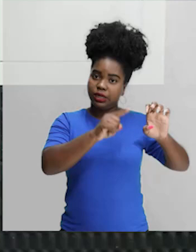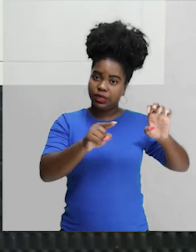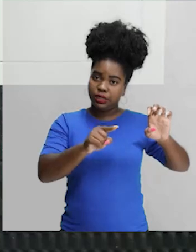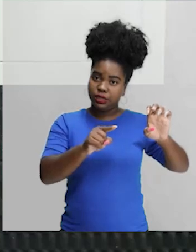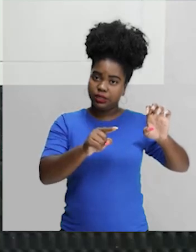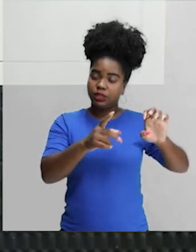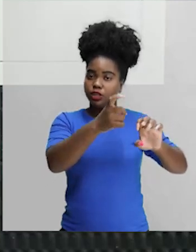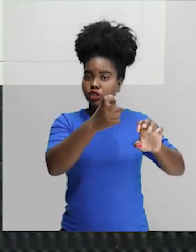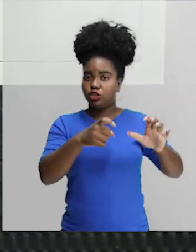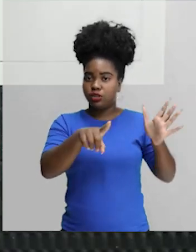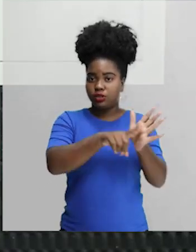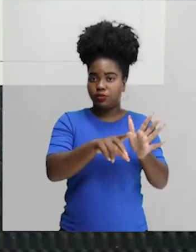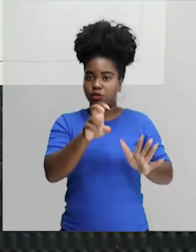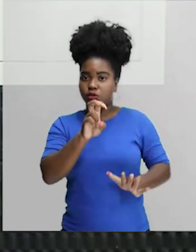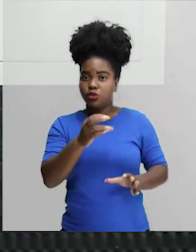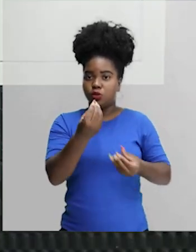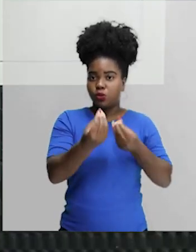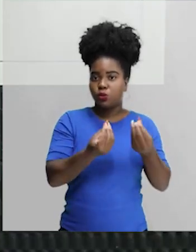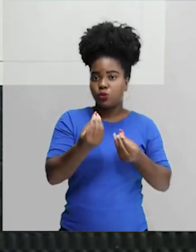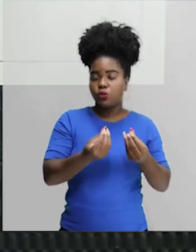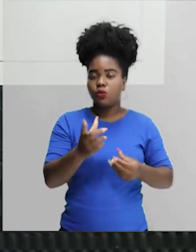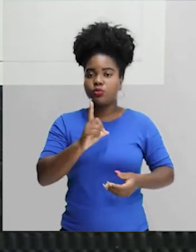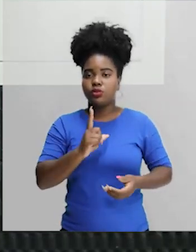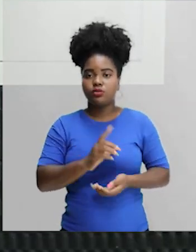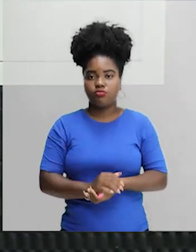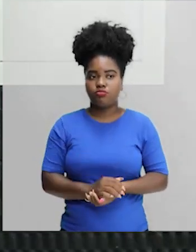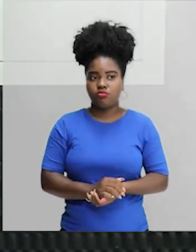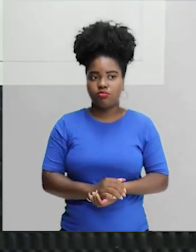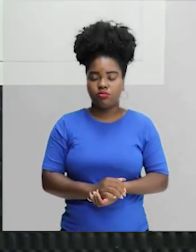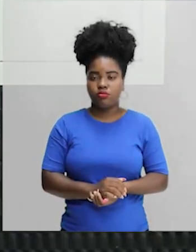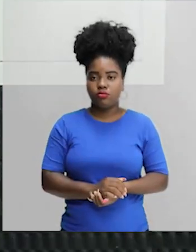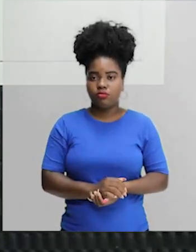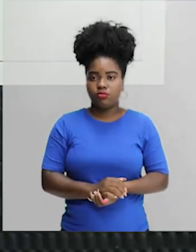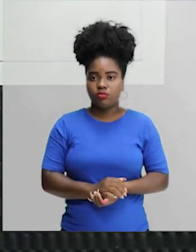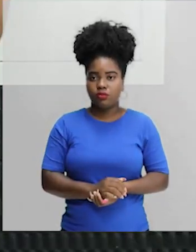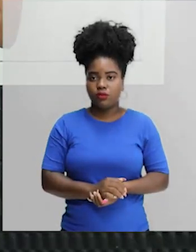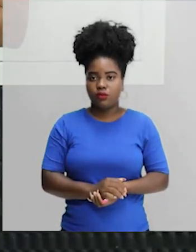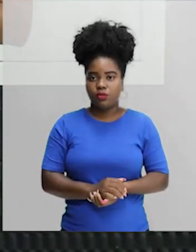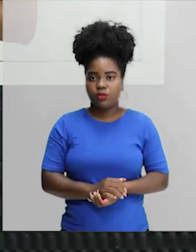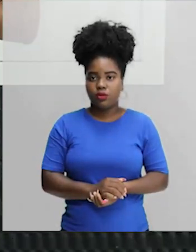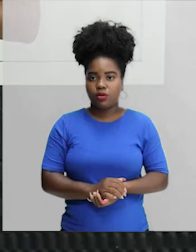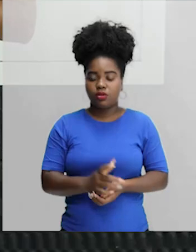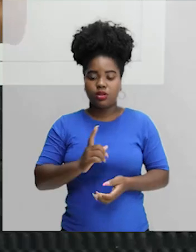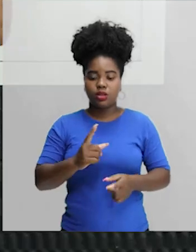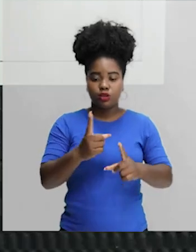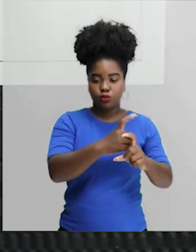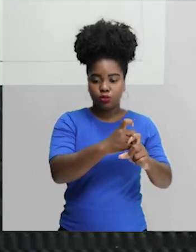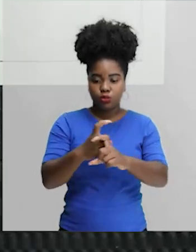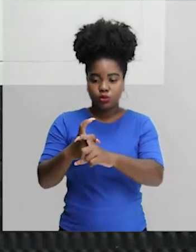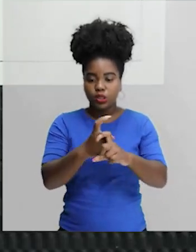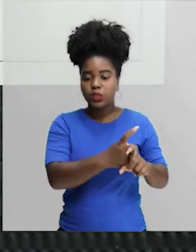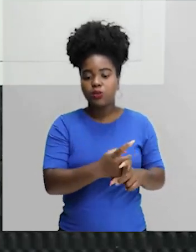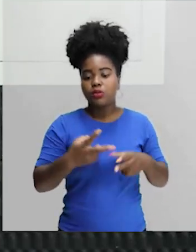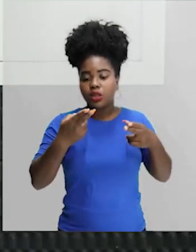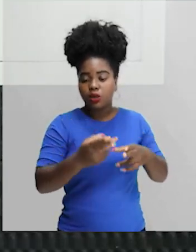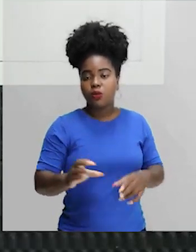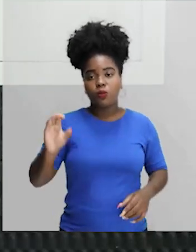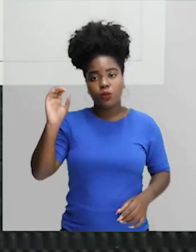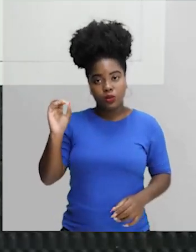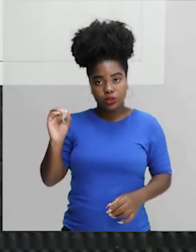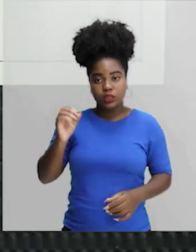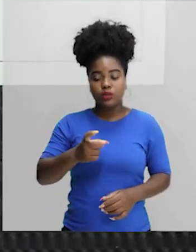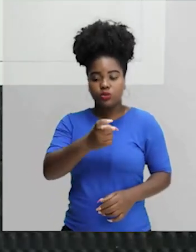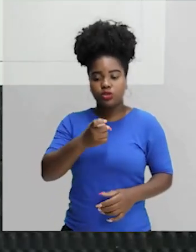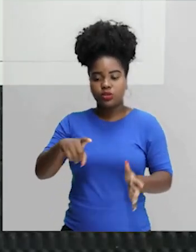né? Como é que obtém essa raiz? Basta você pegar o polinômio igualar a zero. Por exemplo, aqui vai ficar